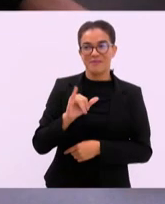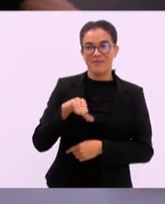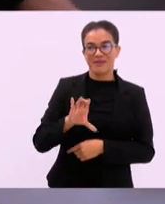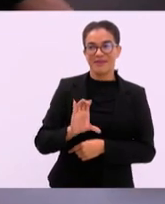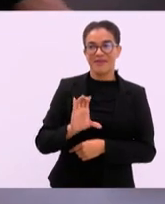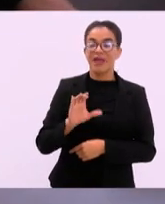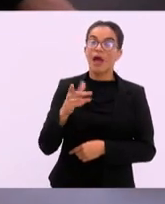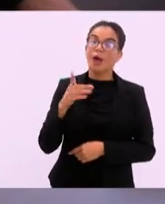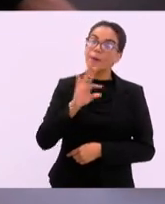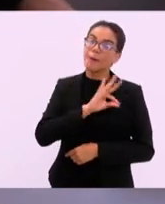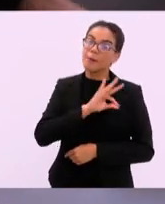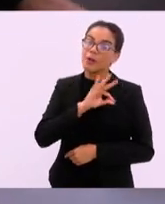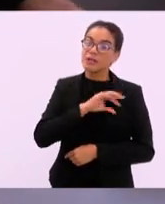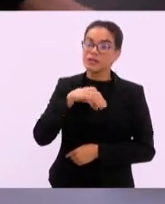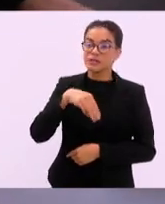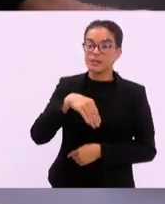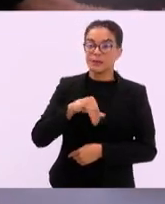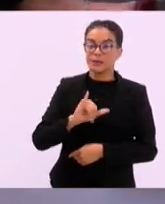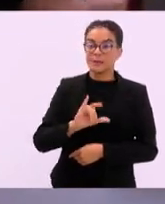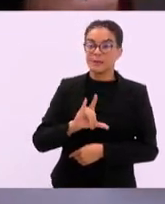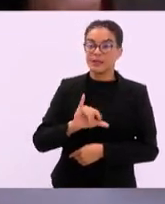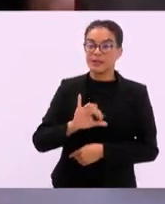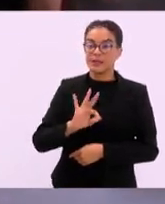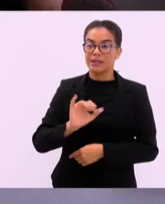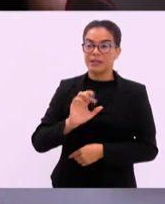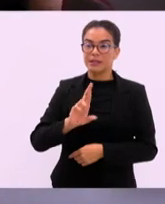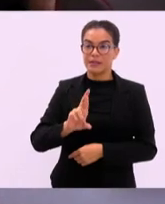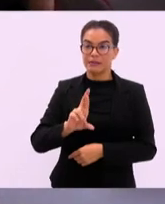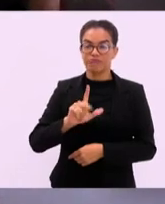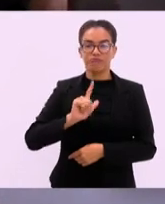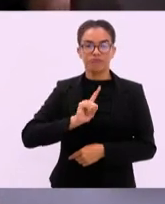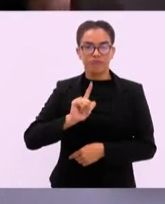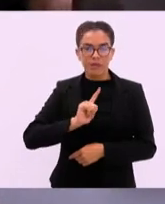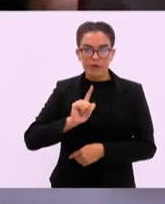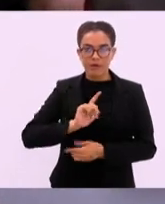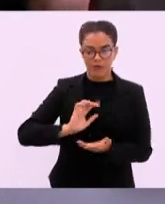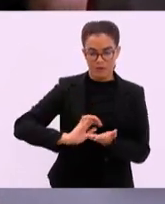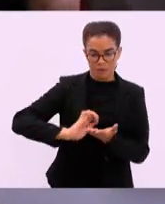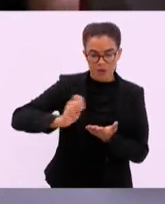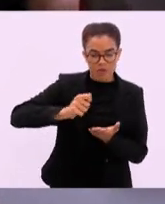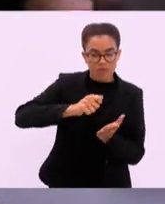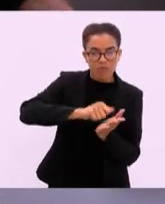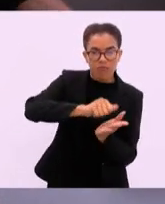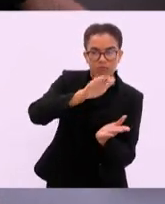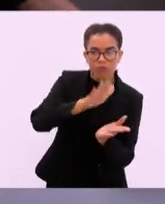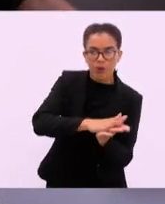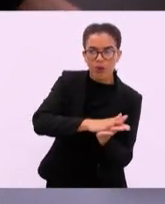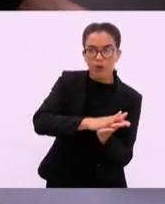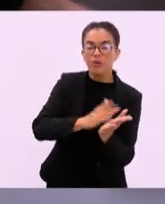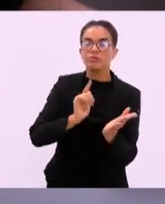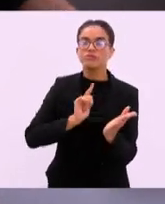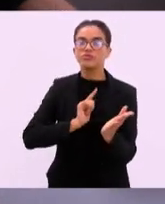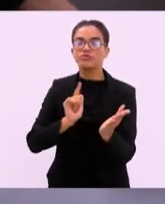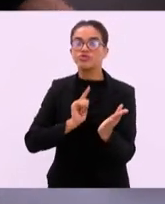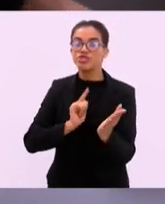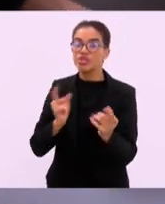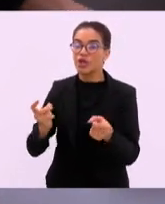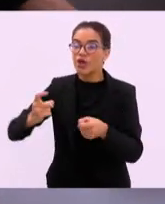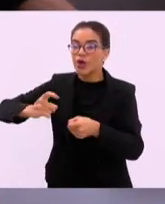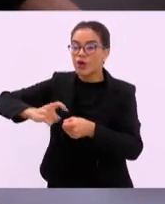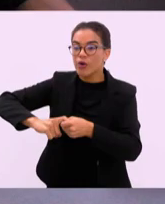para que a polícia militar tivesse com talonário, multando, etc, etc, nós tínhamos